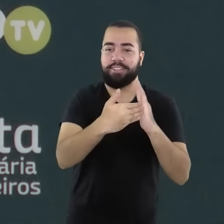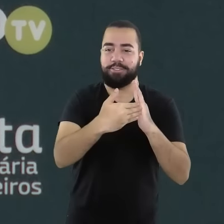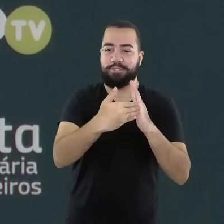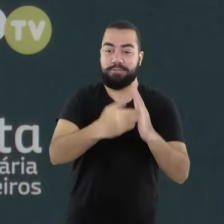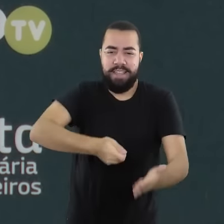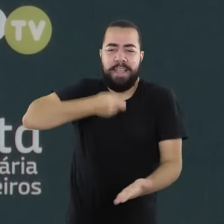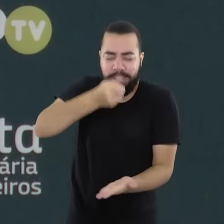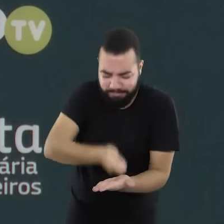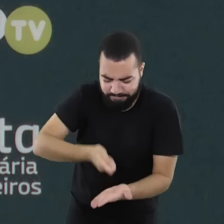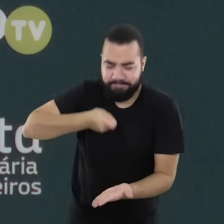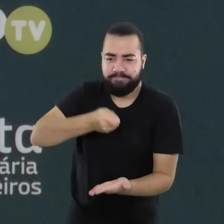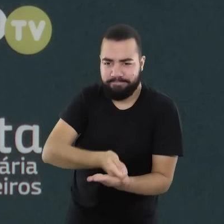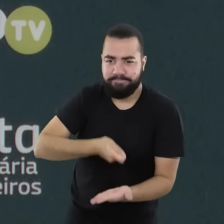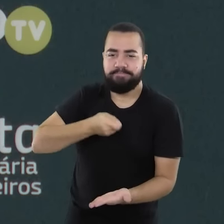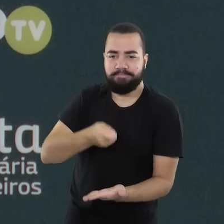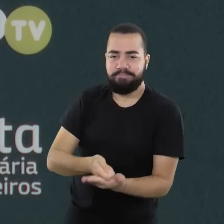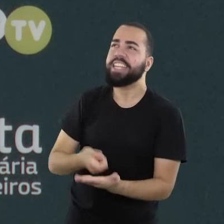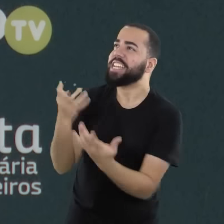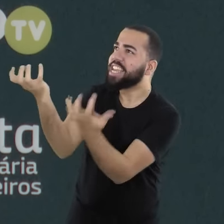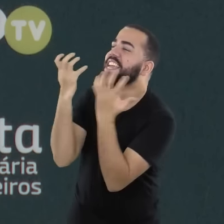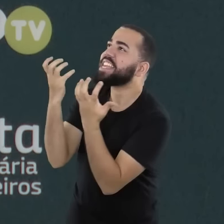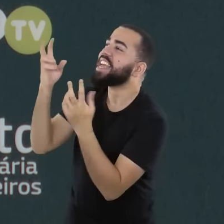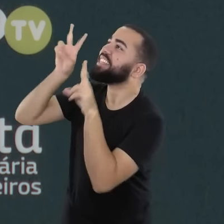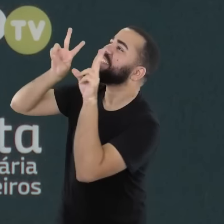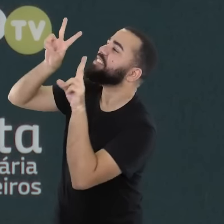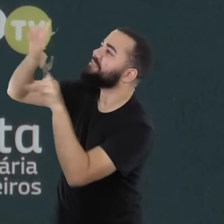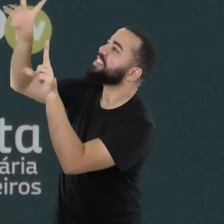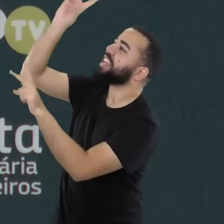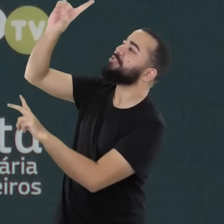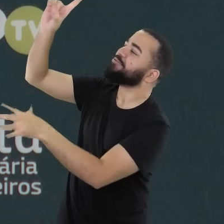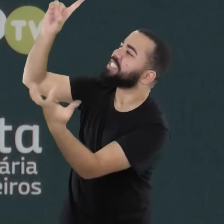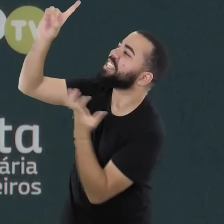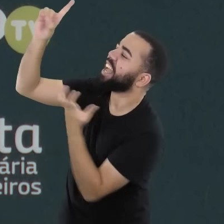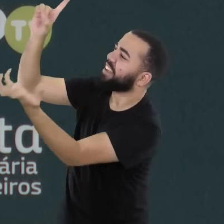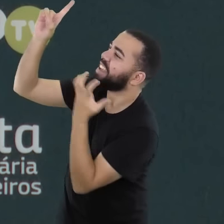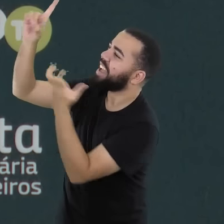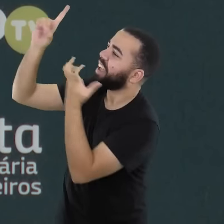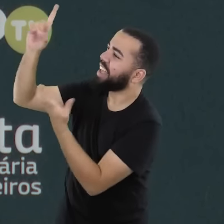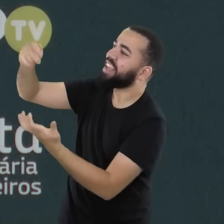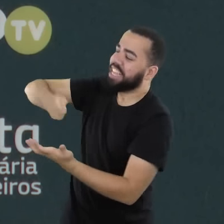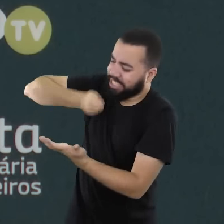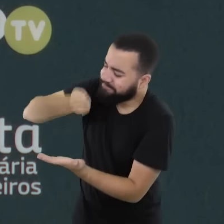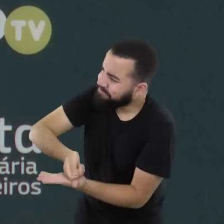é intensa, é intencional.